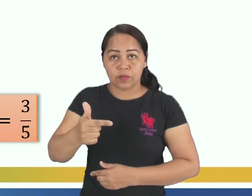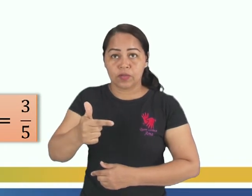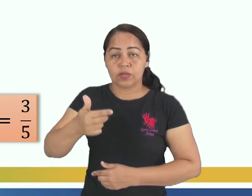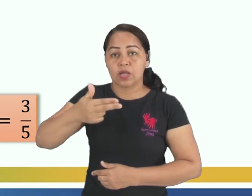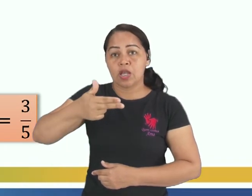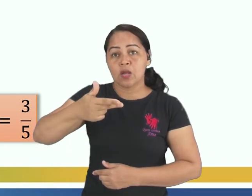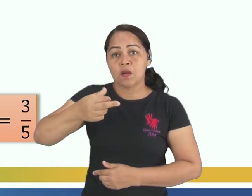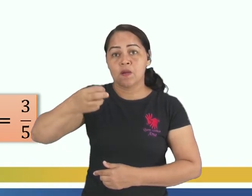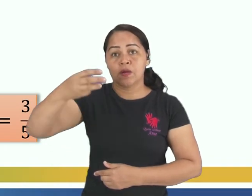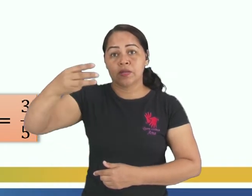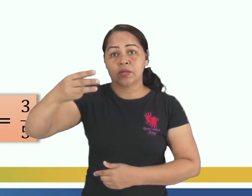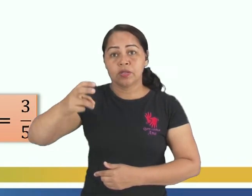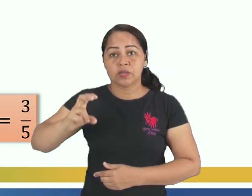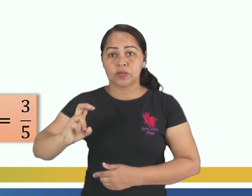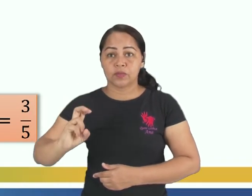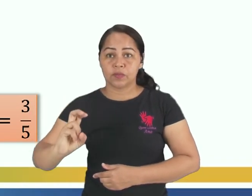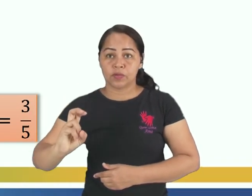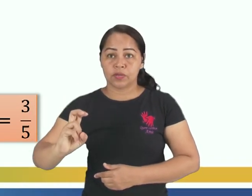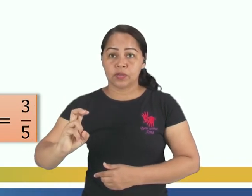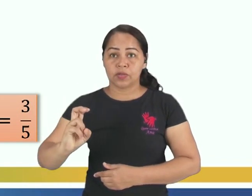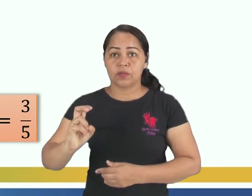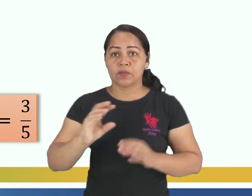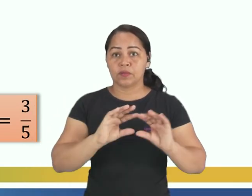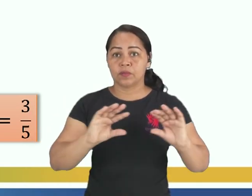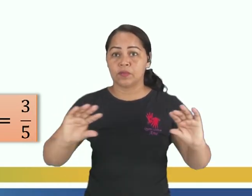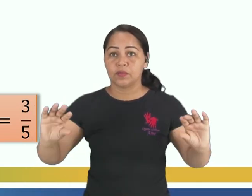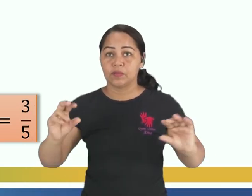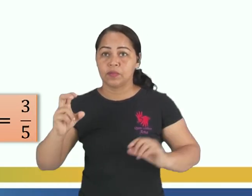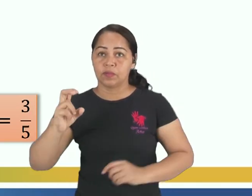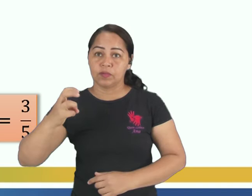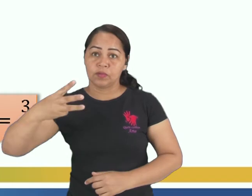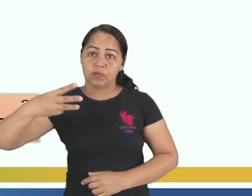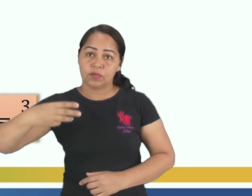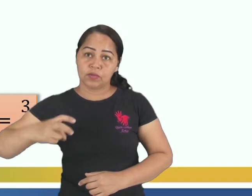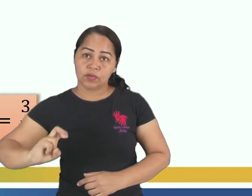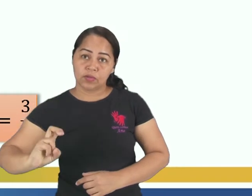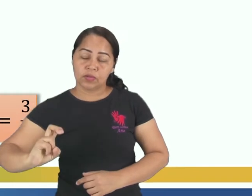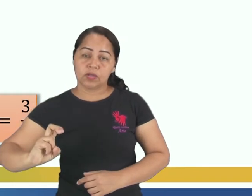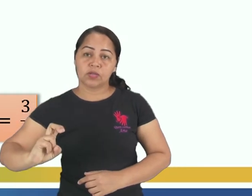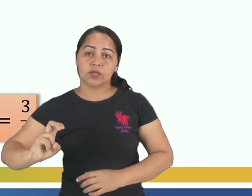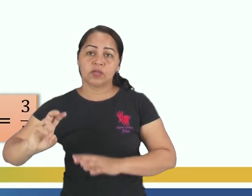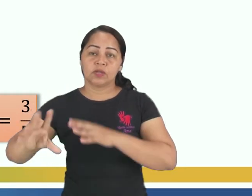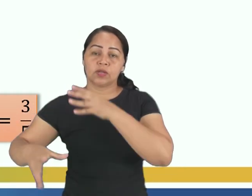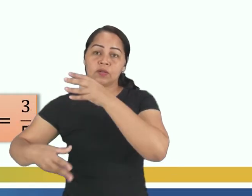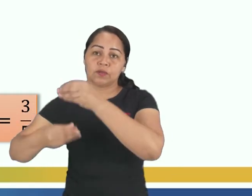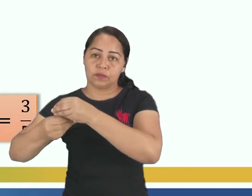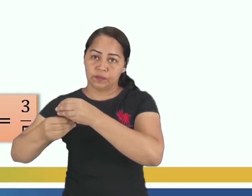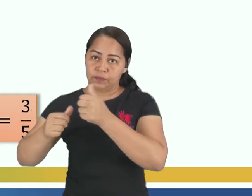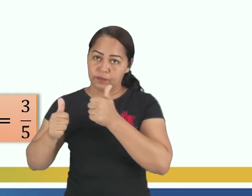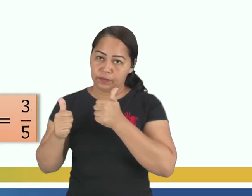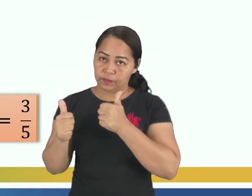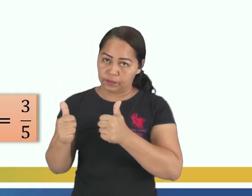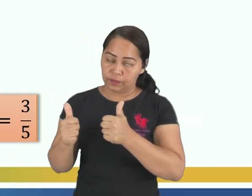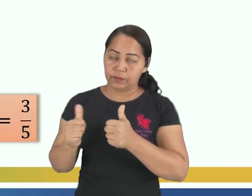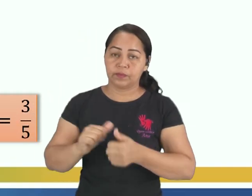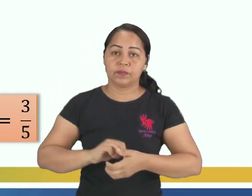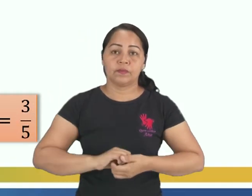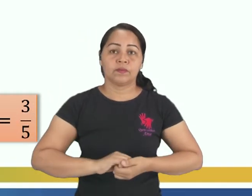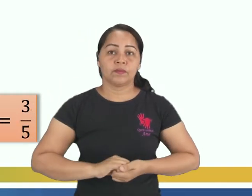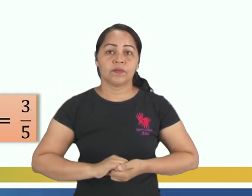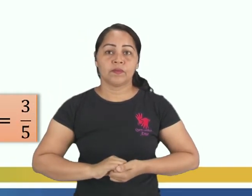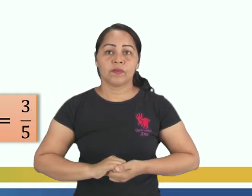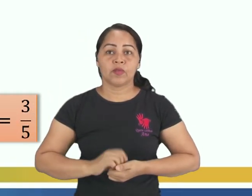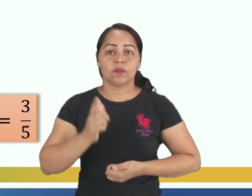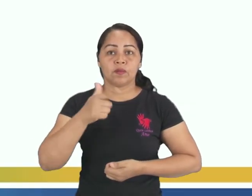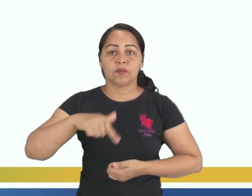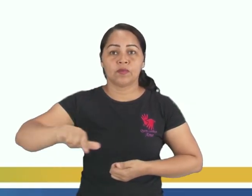você simplifica a fração. Aí você chega na fração 3/5, que é a forma irredutível de 6 sobre 10. Ok? Então vamos para o